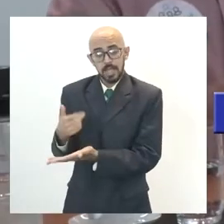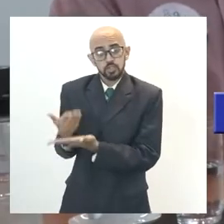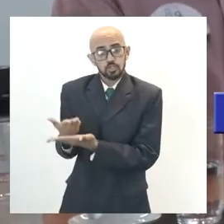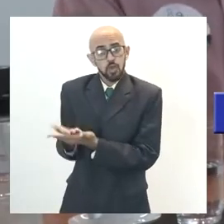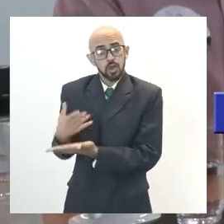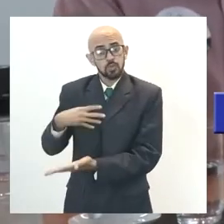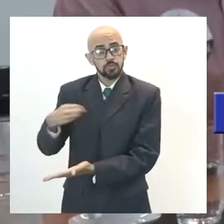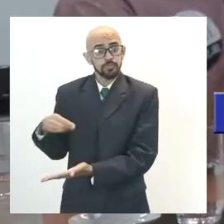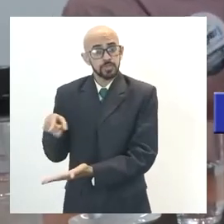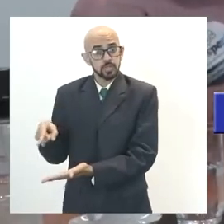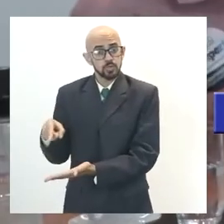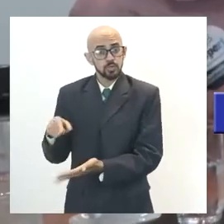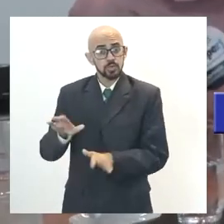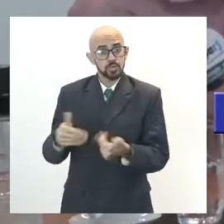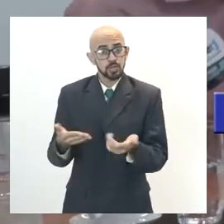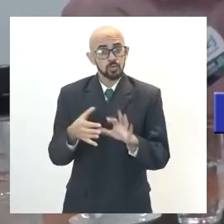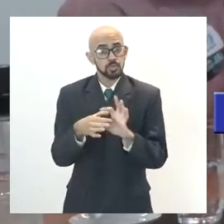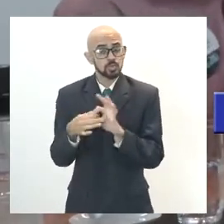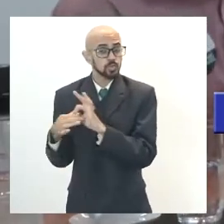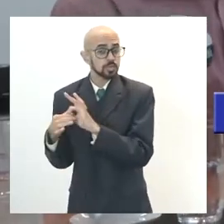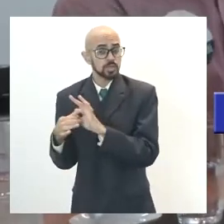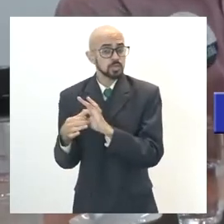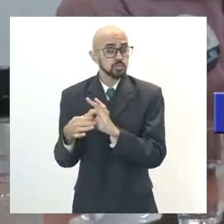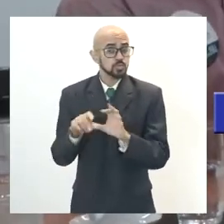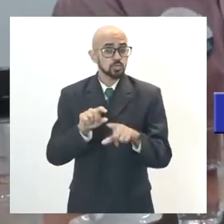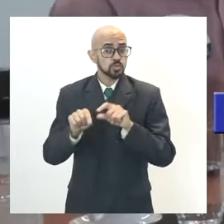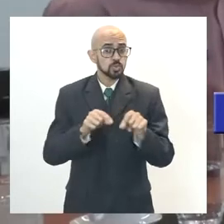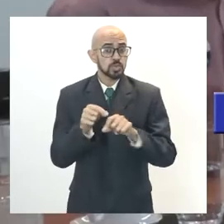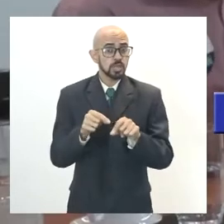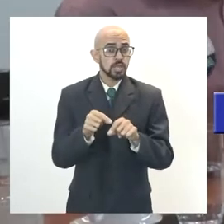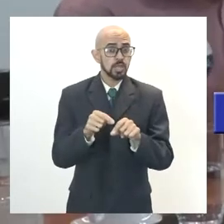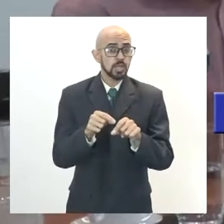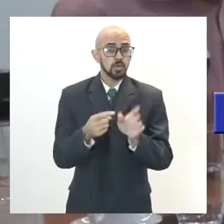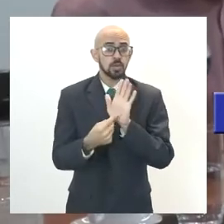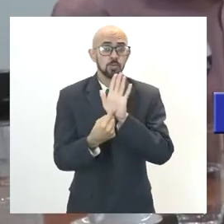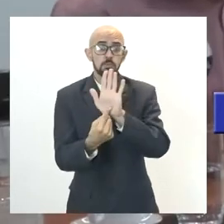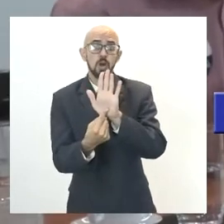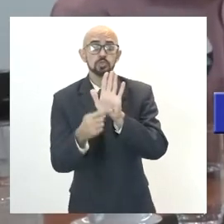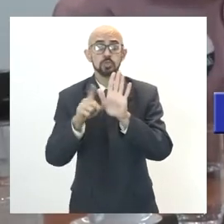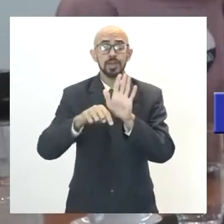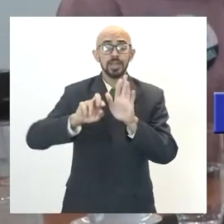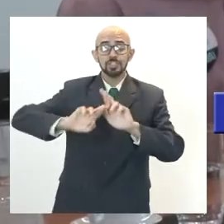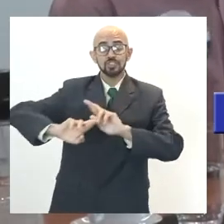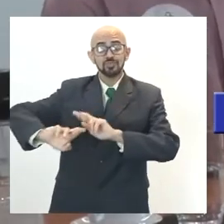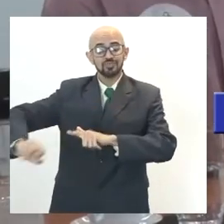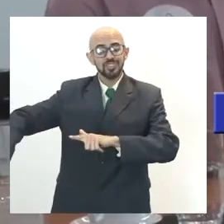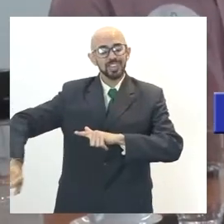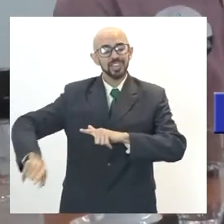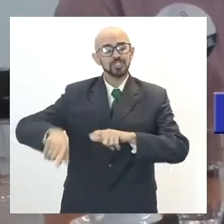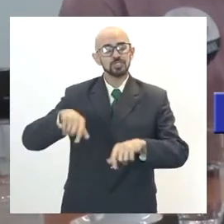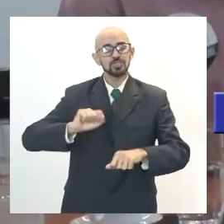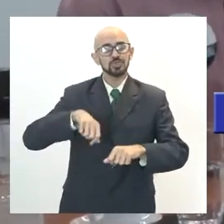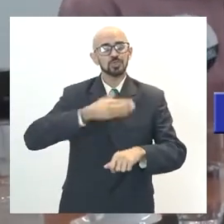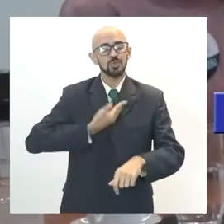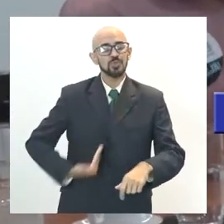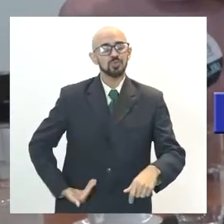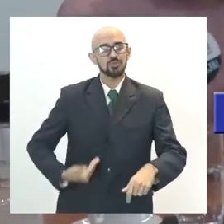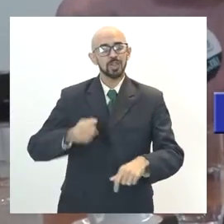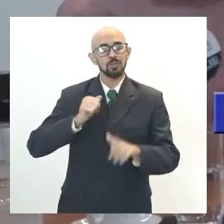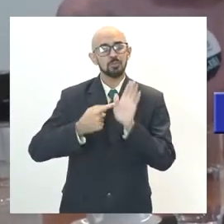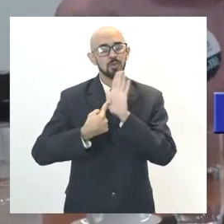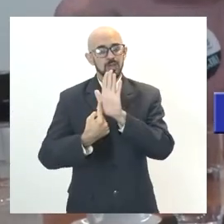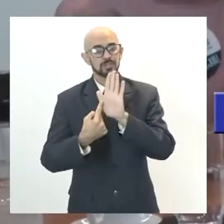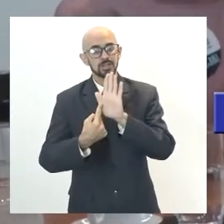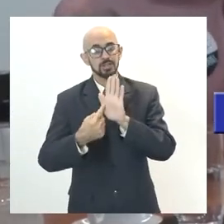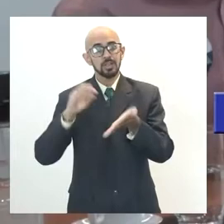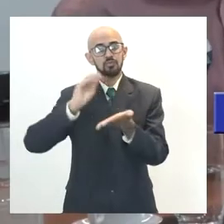nesse cenário o diagnóstico eu trago é justamente o oposto do que o governo coloca o diagnóstico é tá faltando